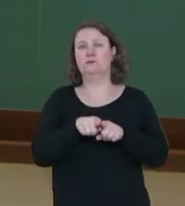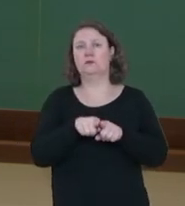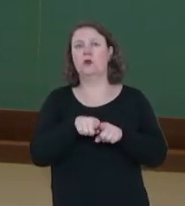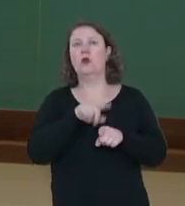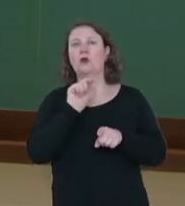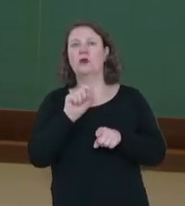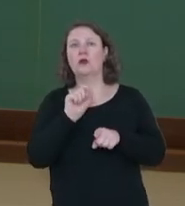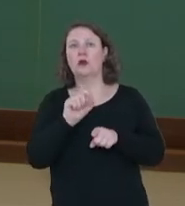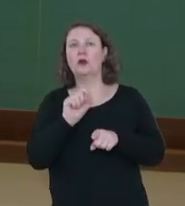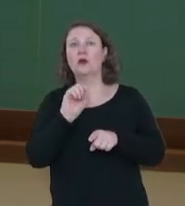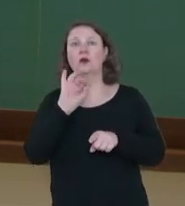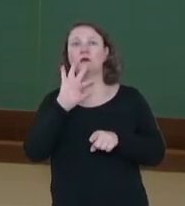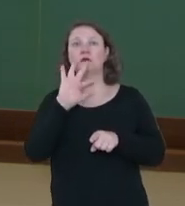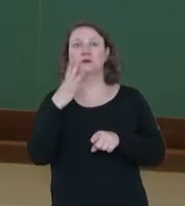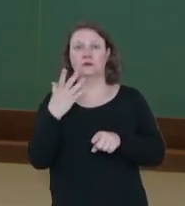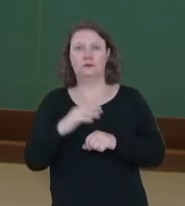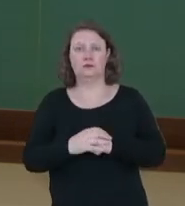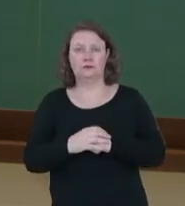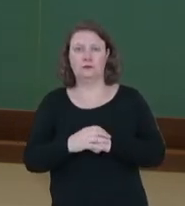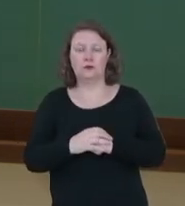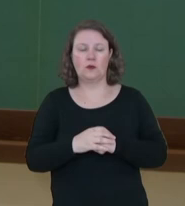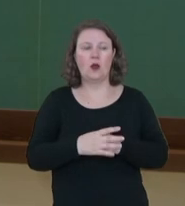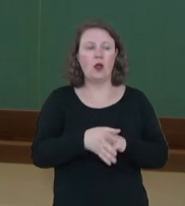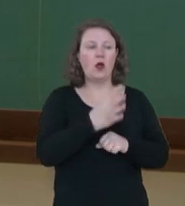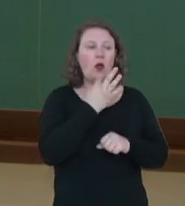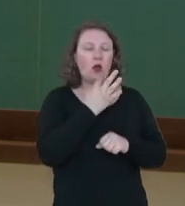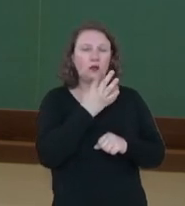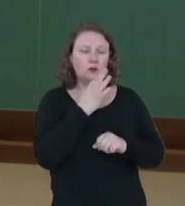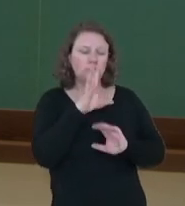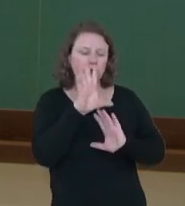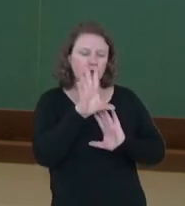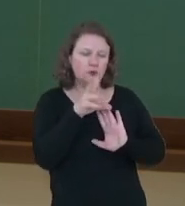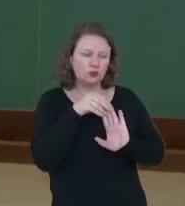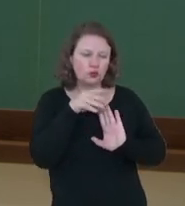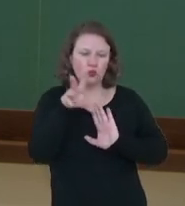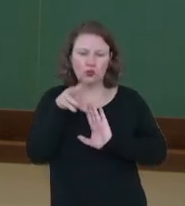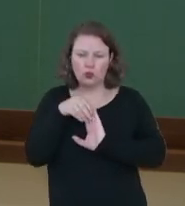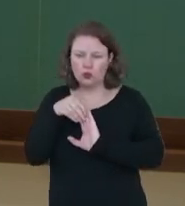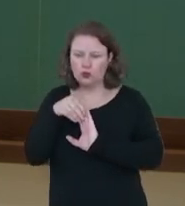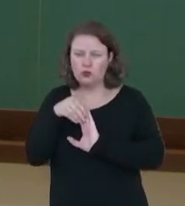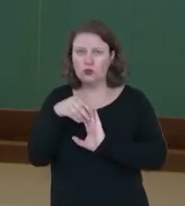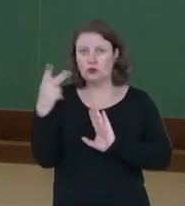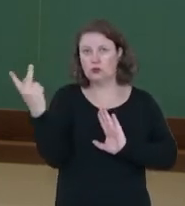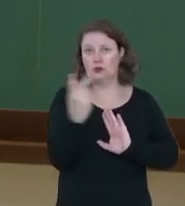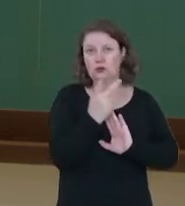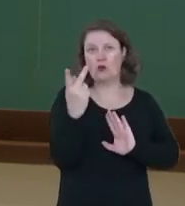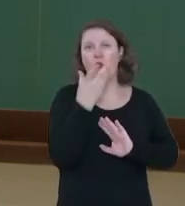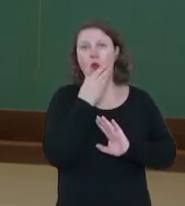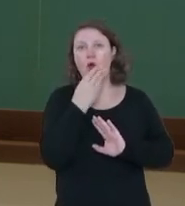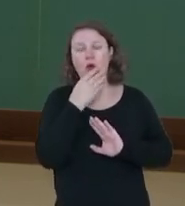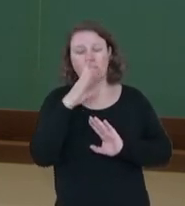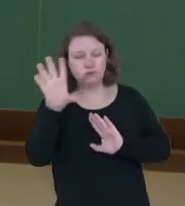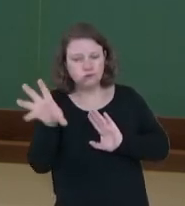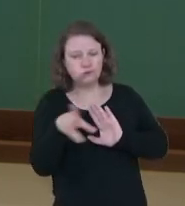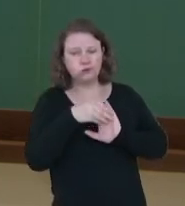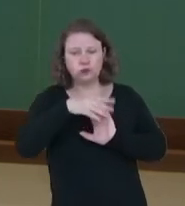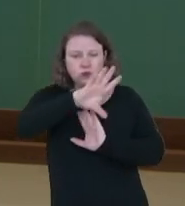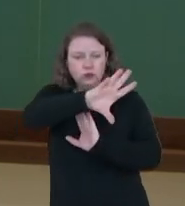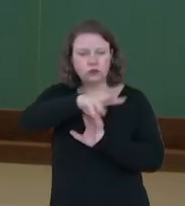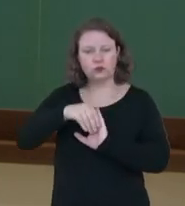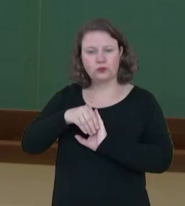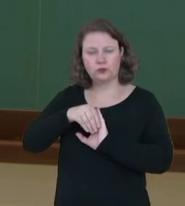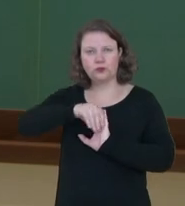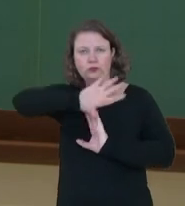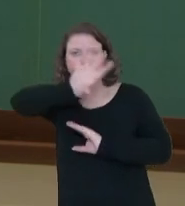junção dos conhecimentos de Darwin com os conhecimentos de Mendel formam o novo, né, o